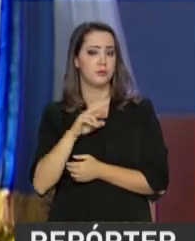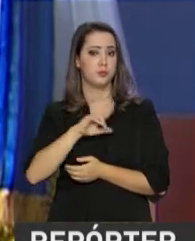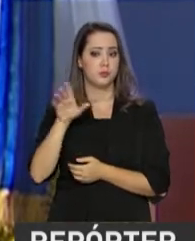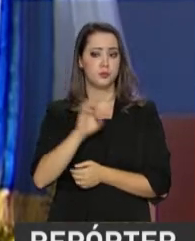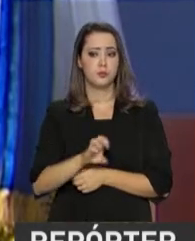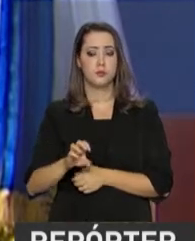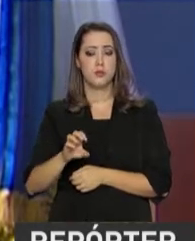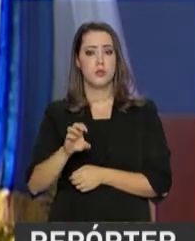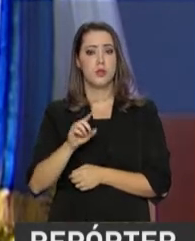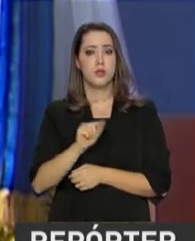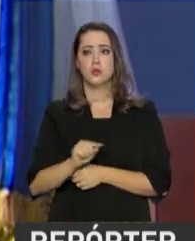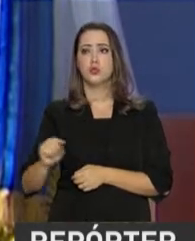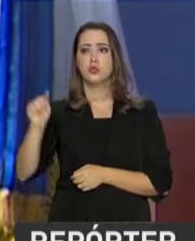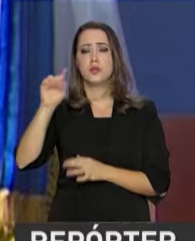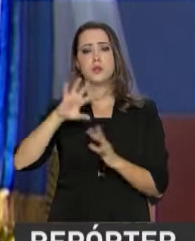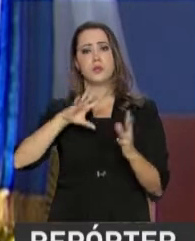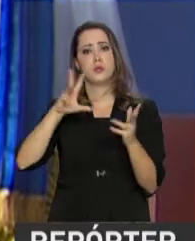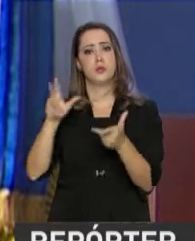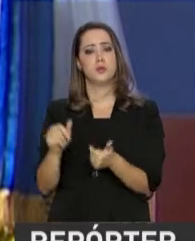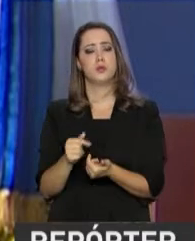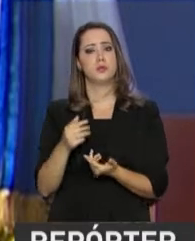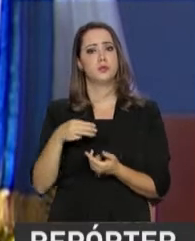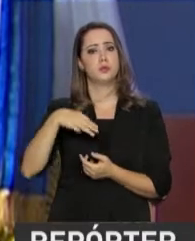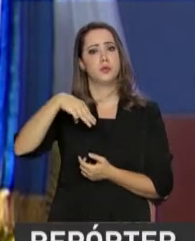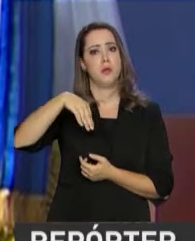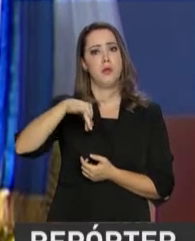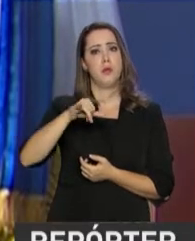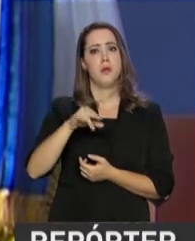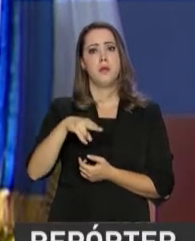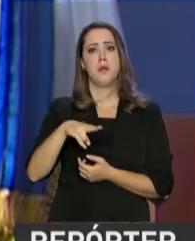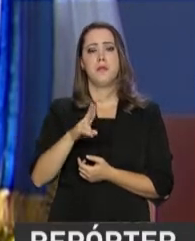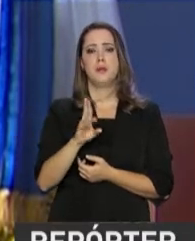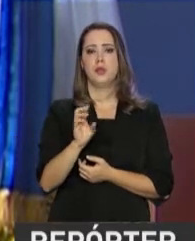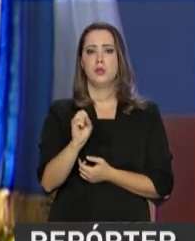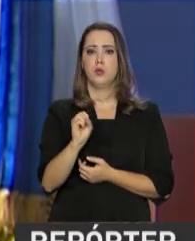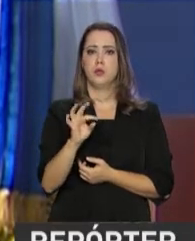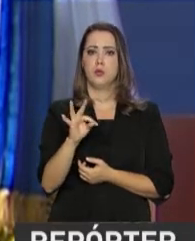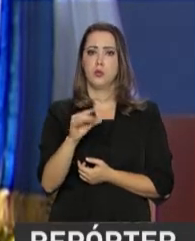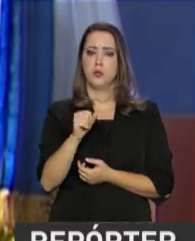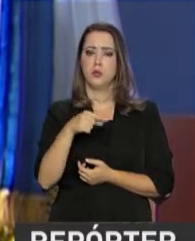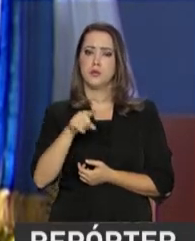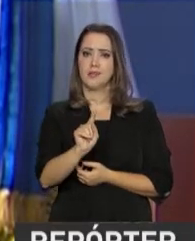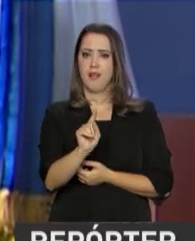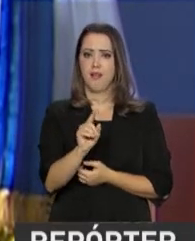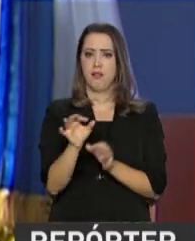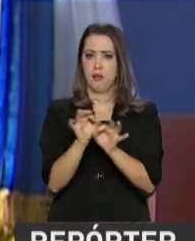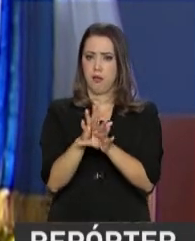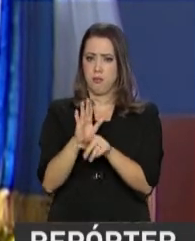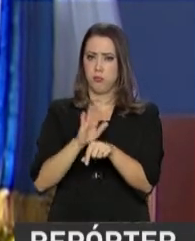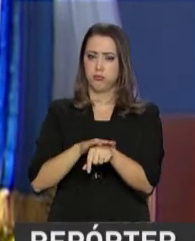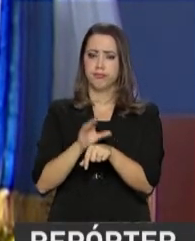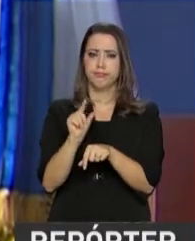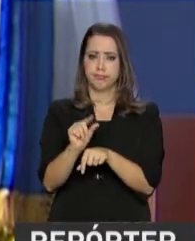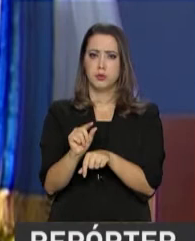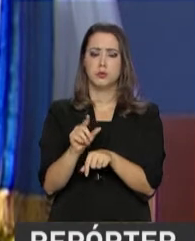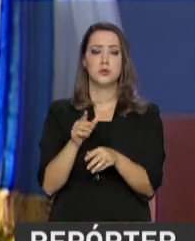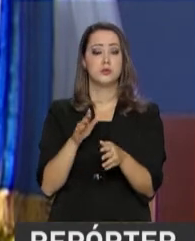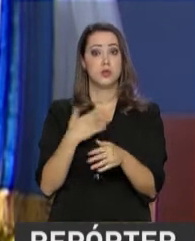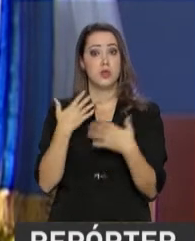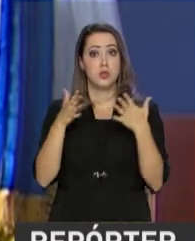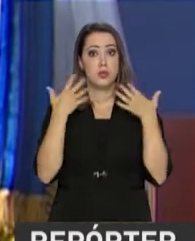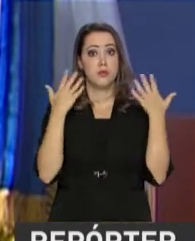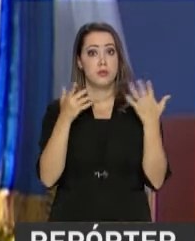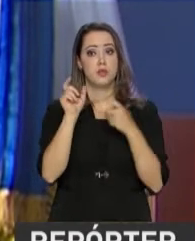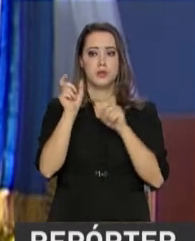mundo a minustah que enfim censo há pouco tempo mas nós podemos ver é verificar pelo vídeo que a alegria